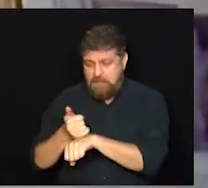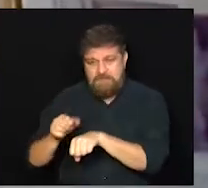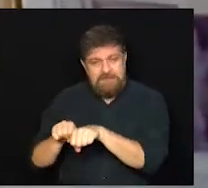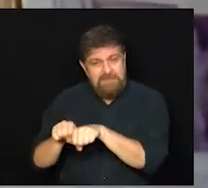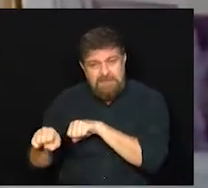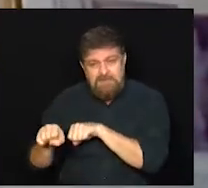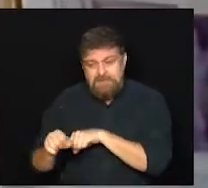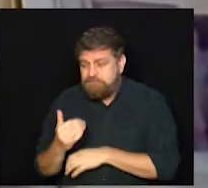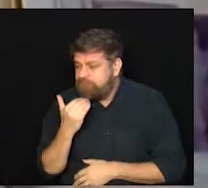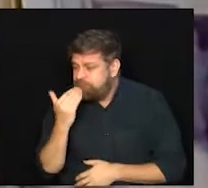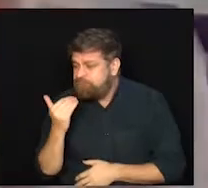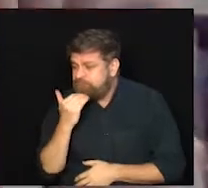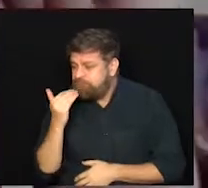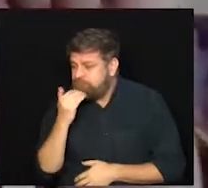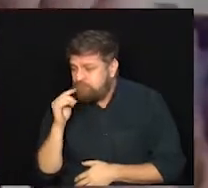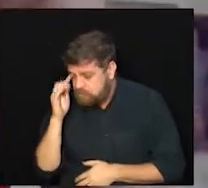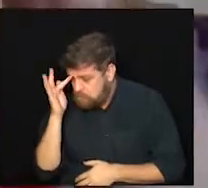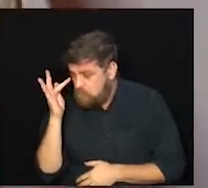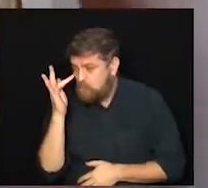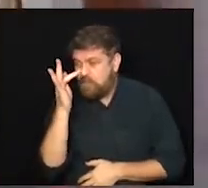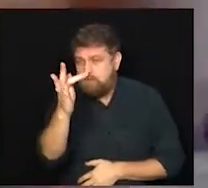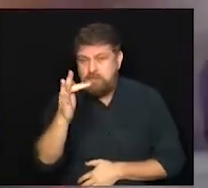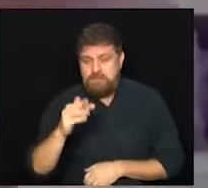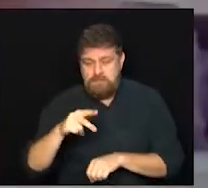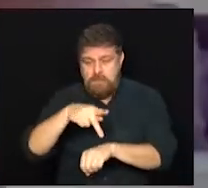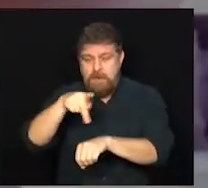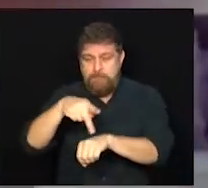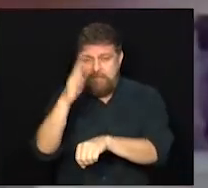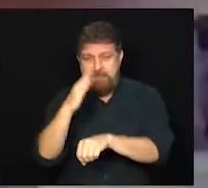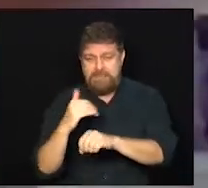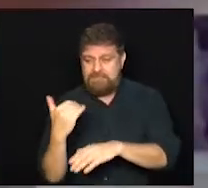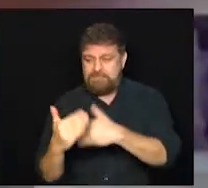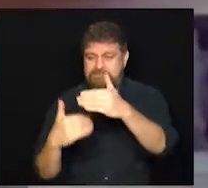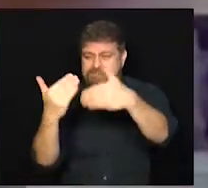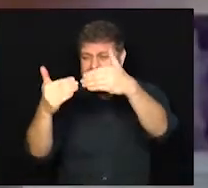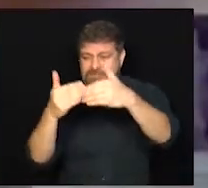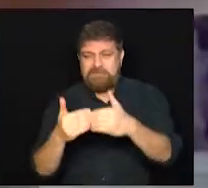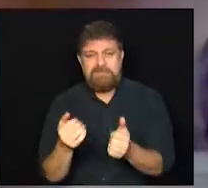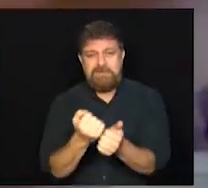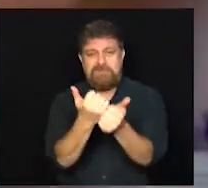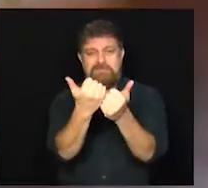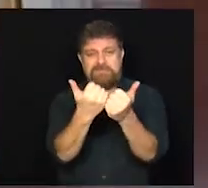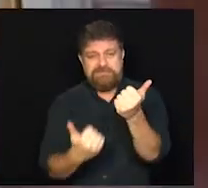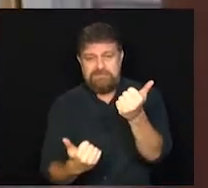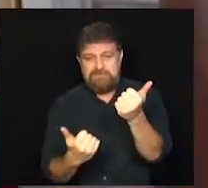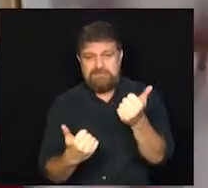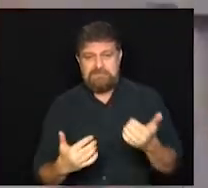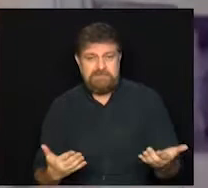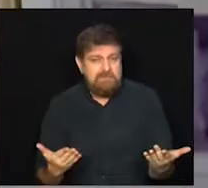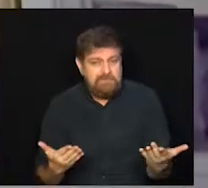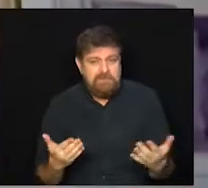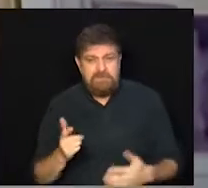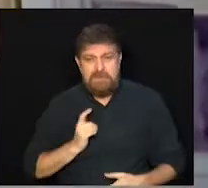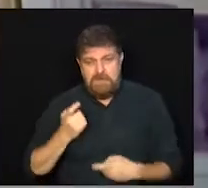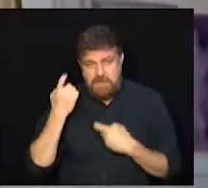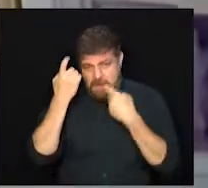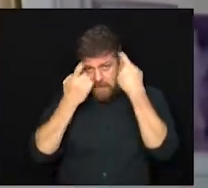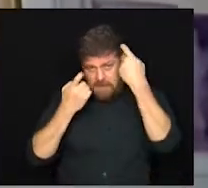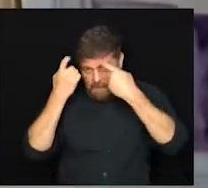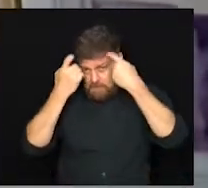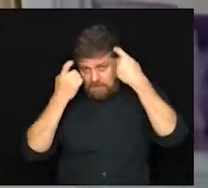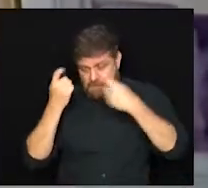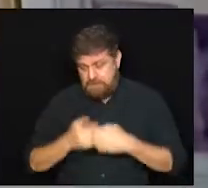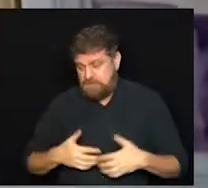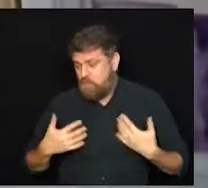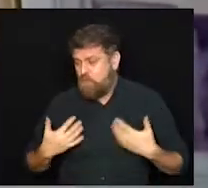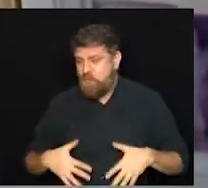formados, você perde o desenvolvimento do país daqui a 10, 20 anos. Essa é uma preocupação, então, muito